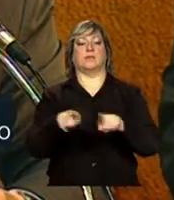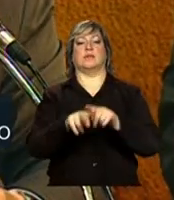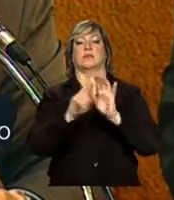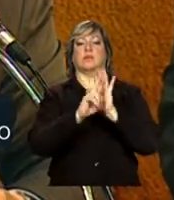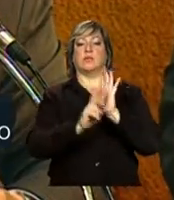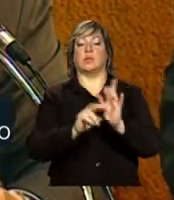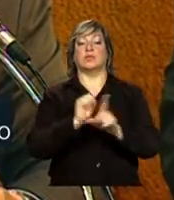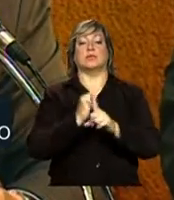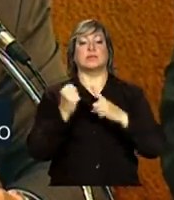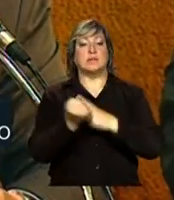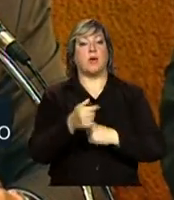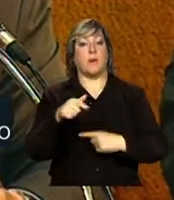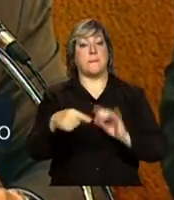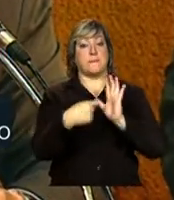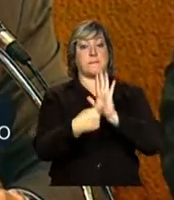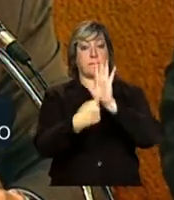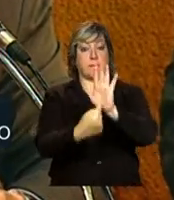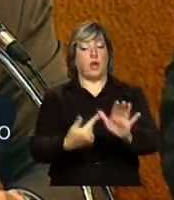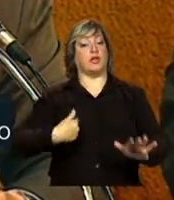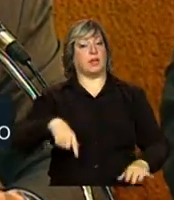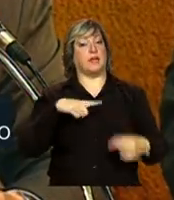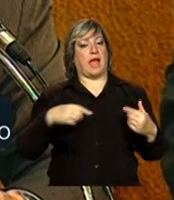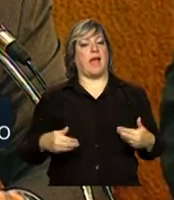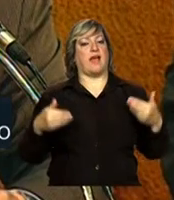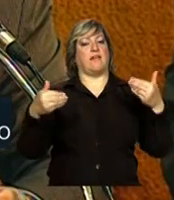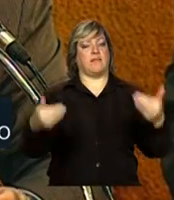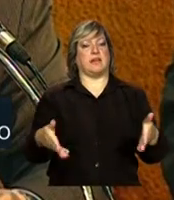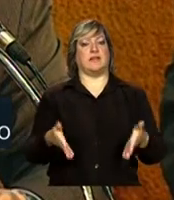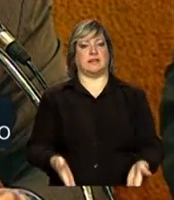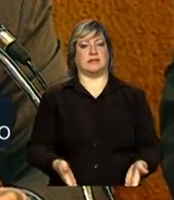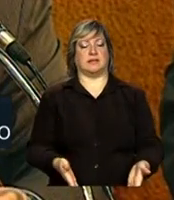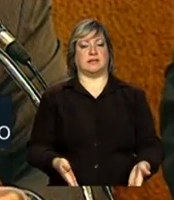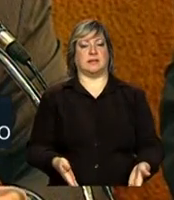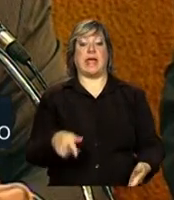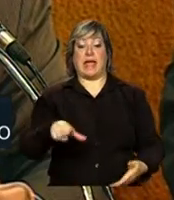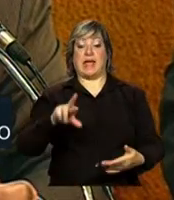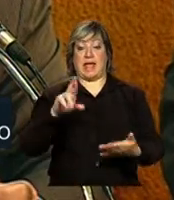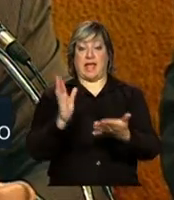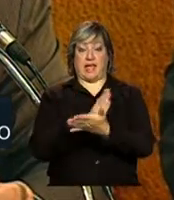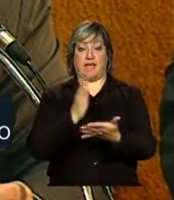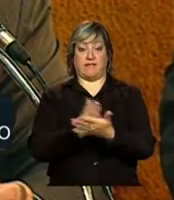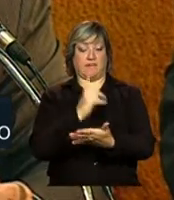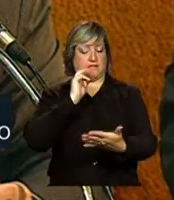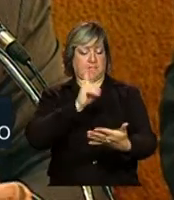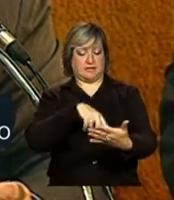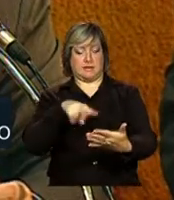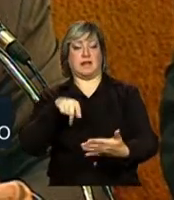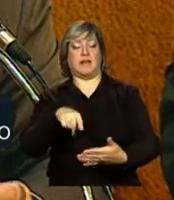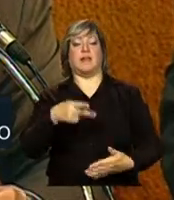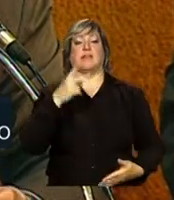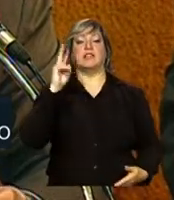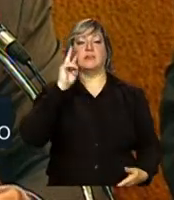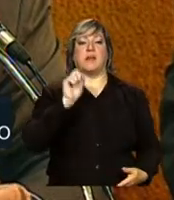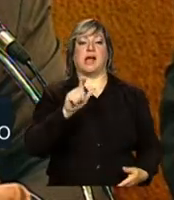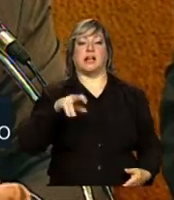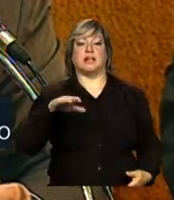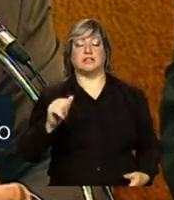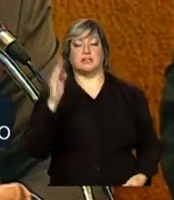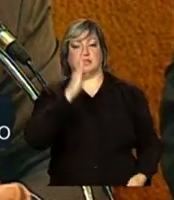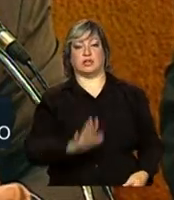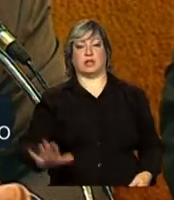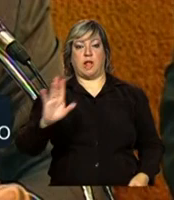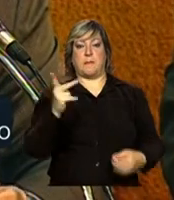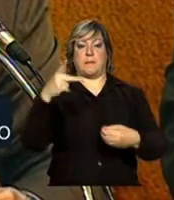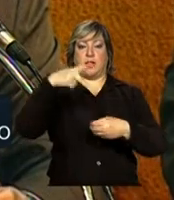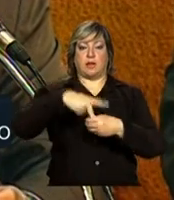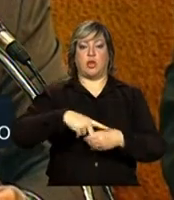social mostra que nós estamos avançando nessa direção a reportagem Inclusive salienta a atuação S da Agência Nacional de petróleo eh